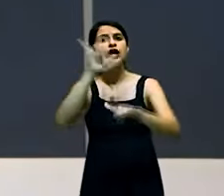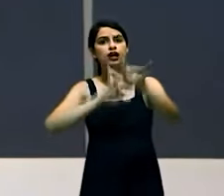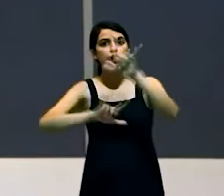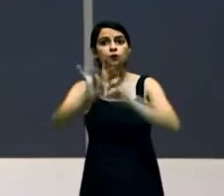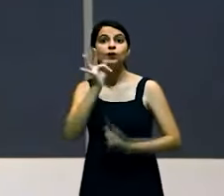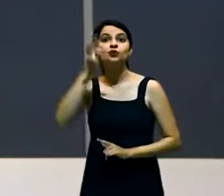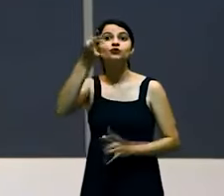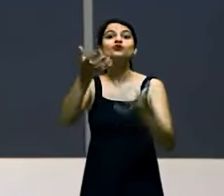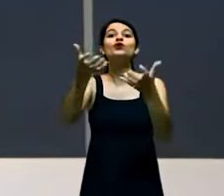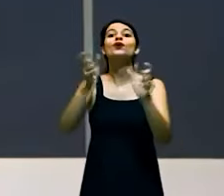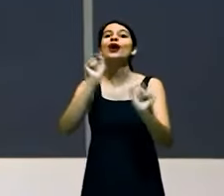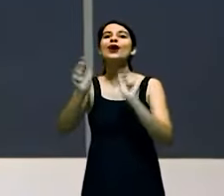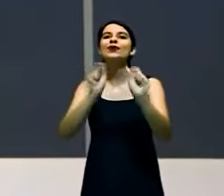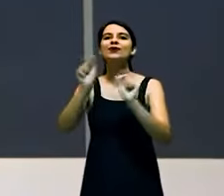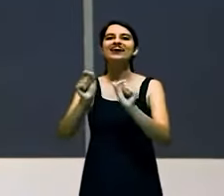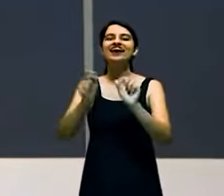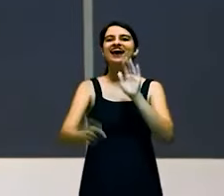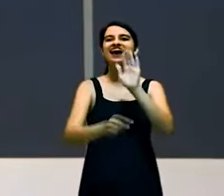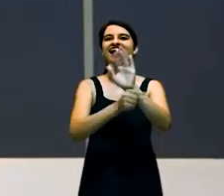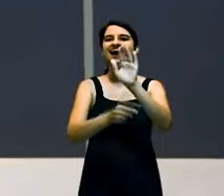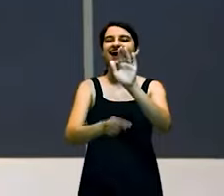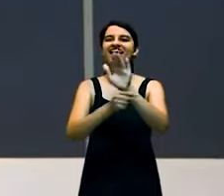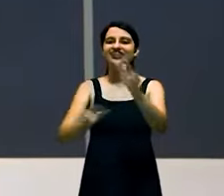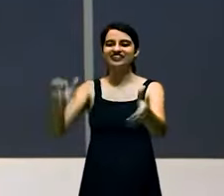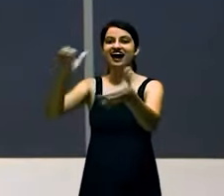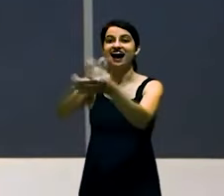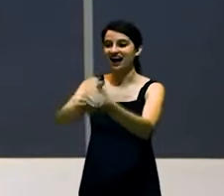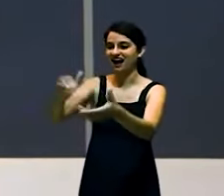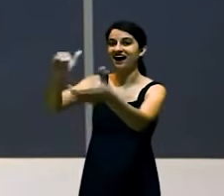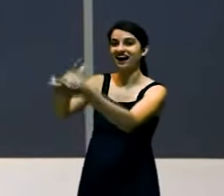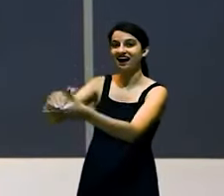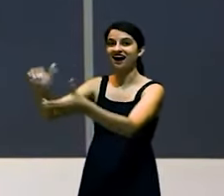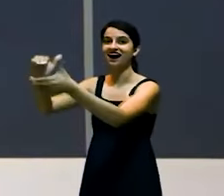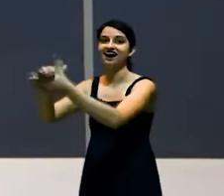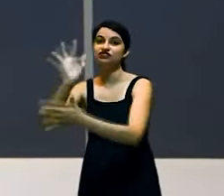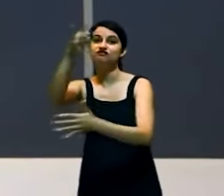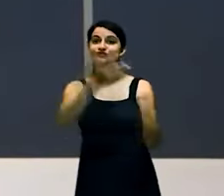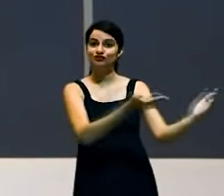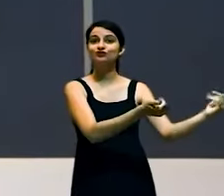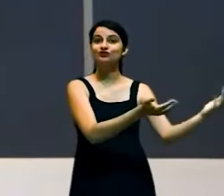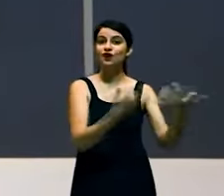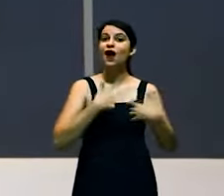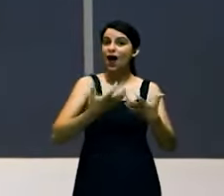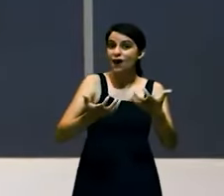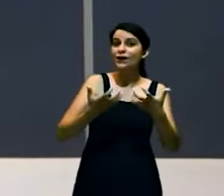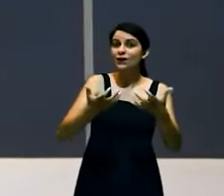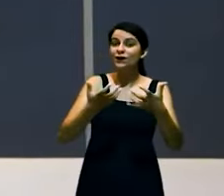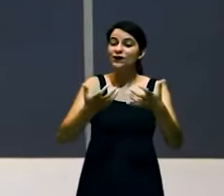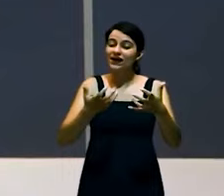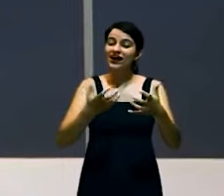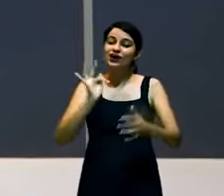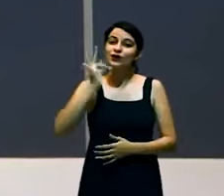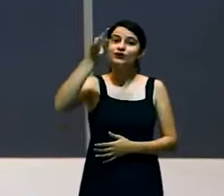casamentos, muitos. Essa molecada vai casar tudo para a glória de Deus, vai ter filho, vai ser